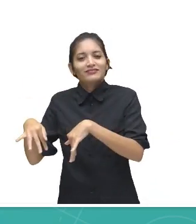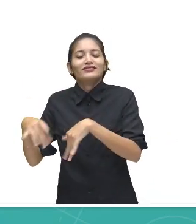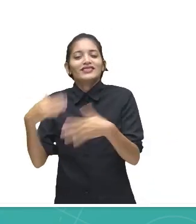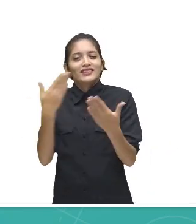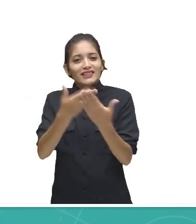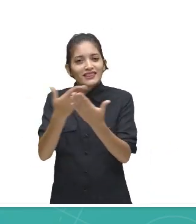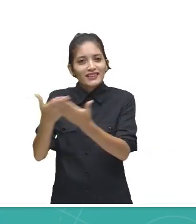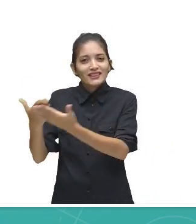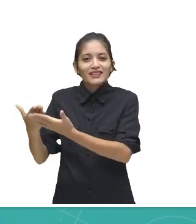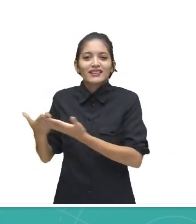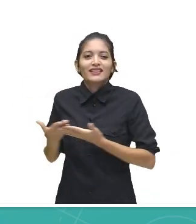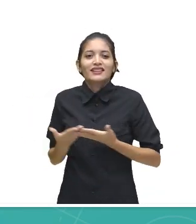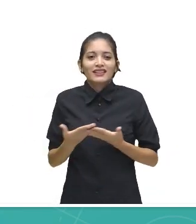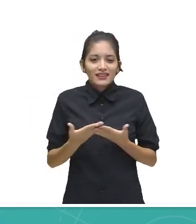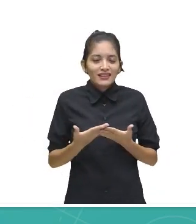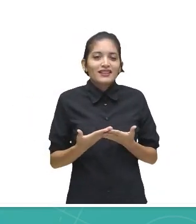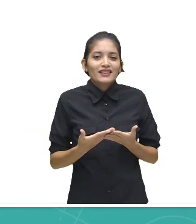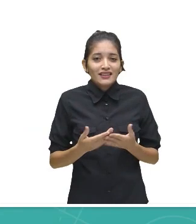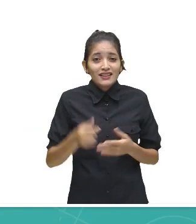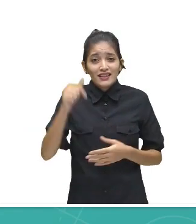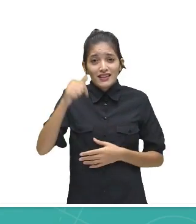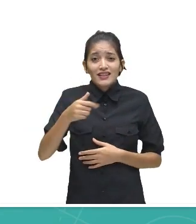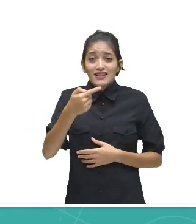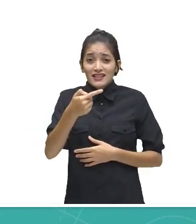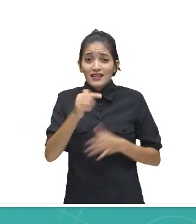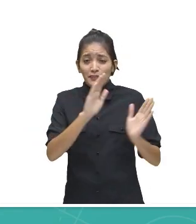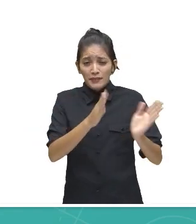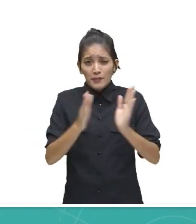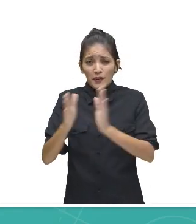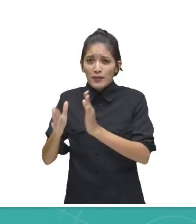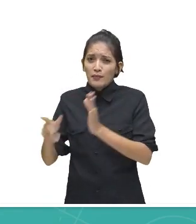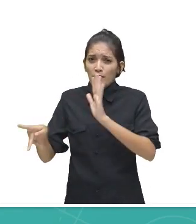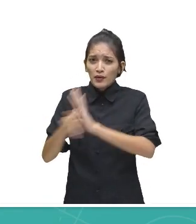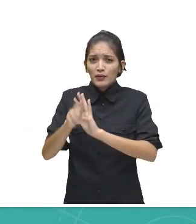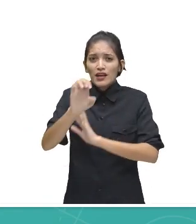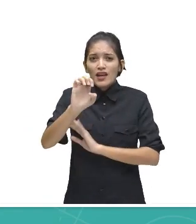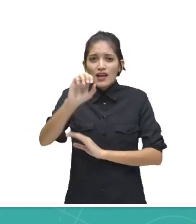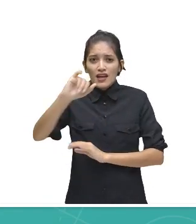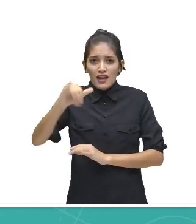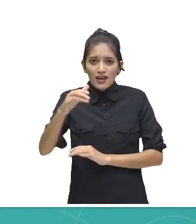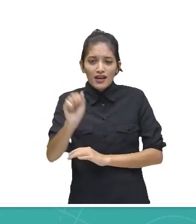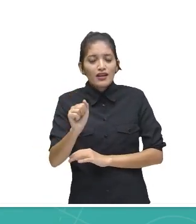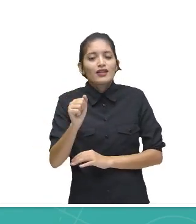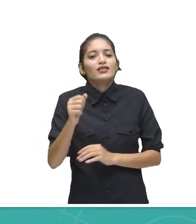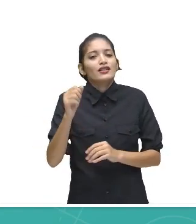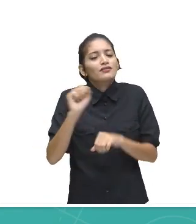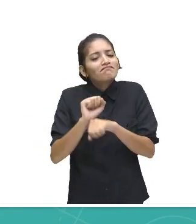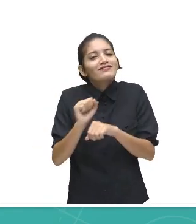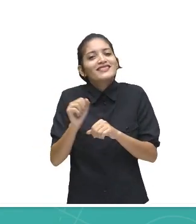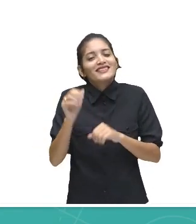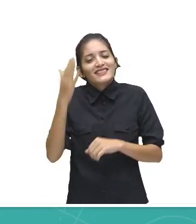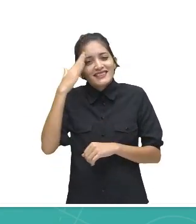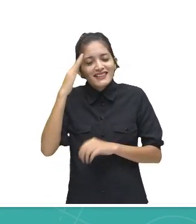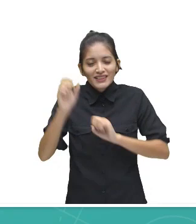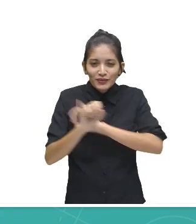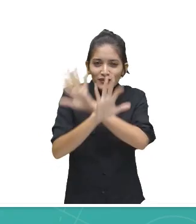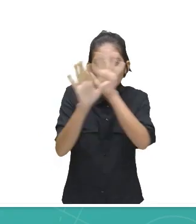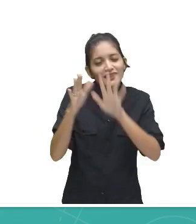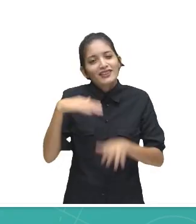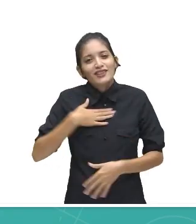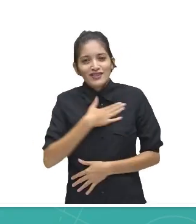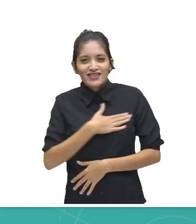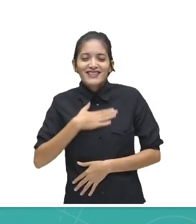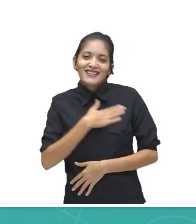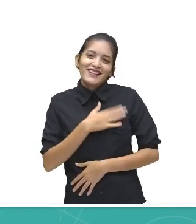nossa aula, né, aqui na nossa sétima etapa da EJA. Espero que vocês tenham compreendido, espero que vocês tenham gostado. A gente